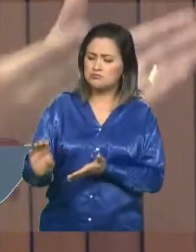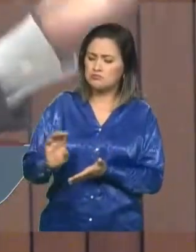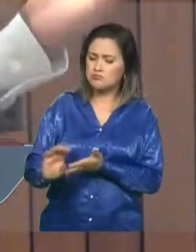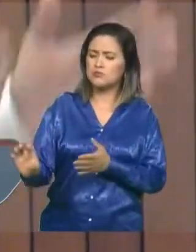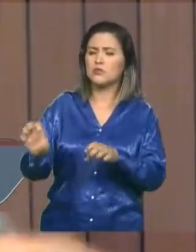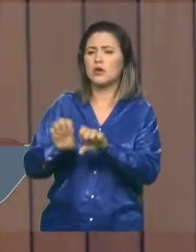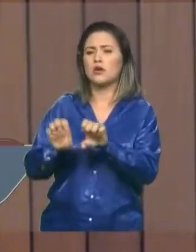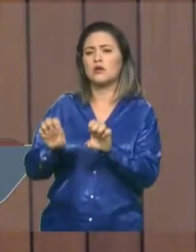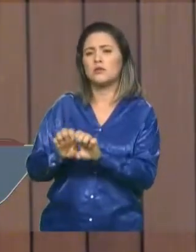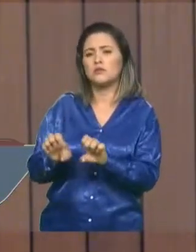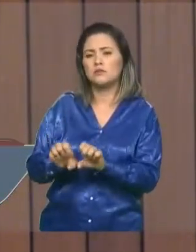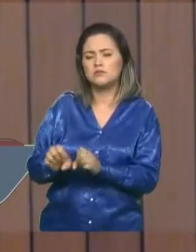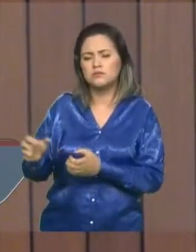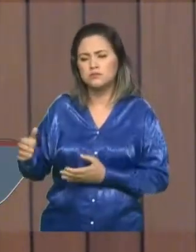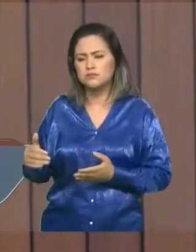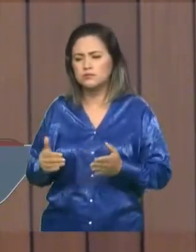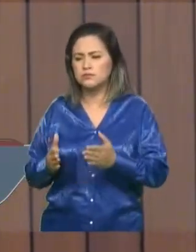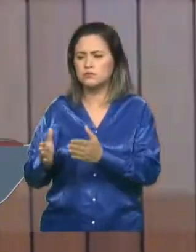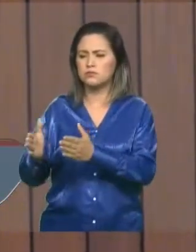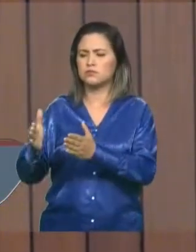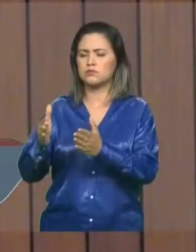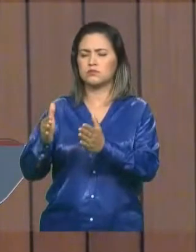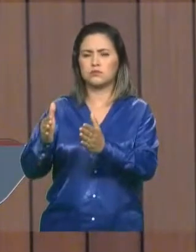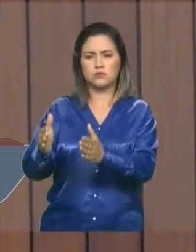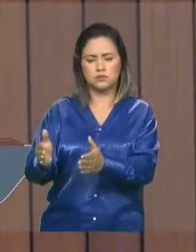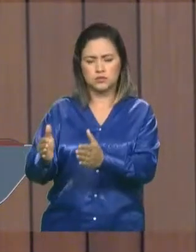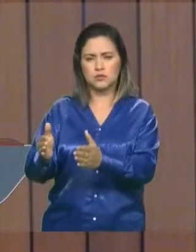as estradas unindo as pessoas,